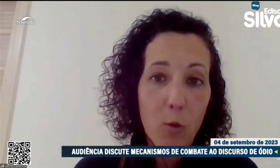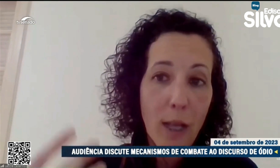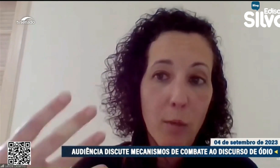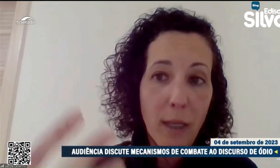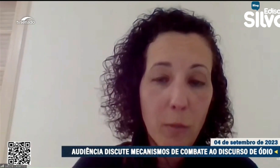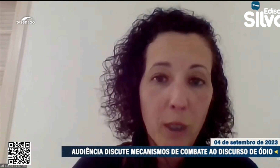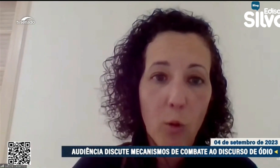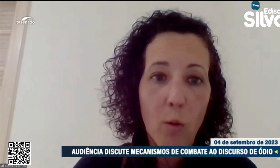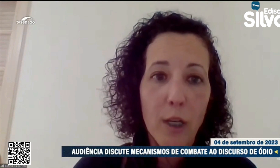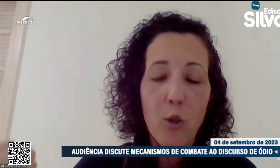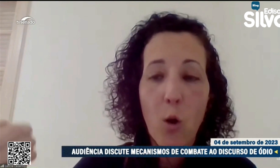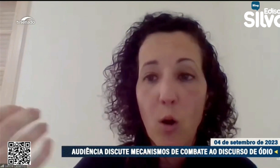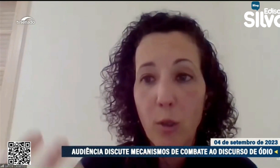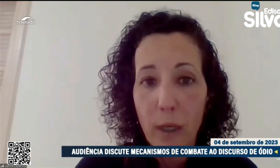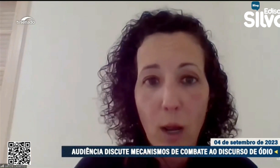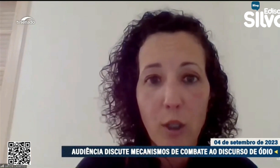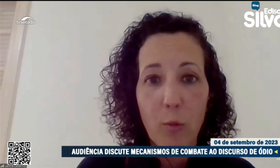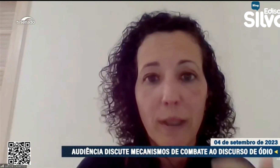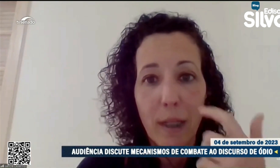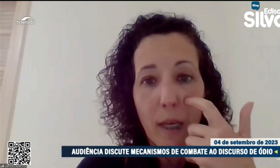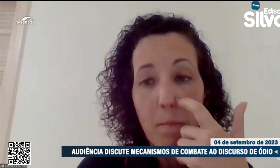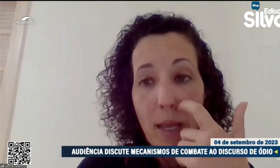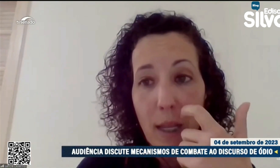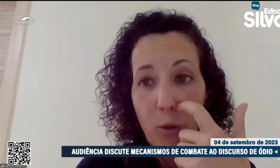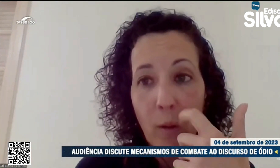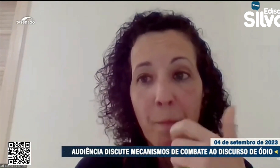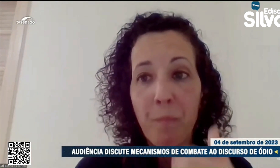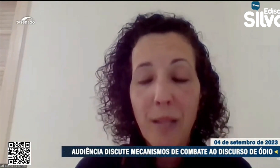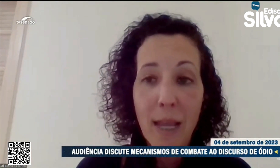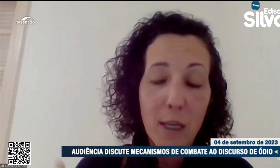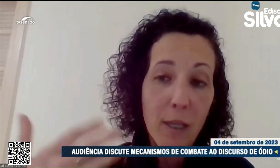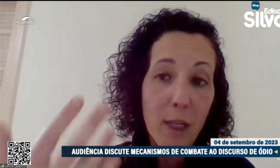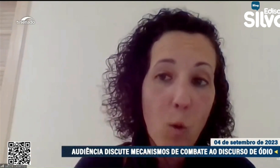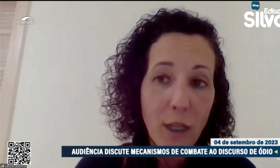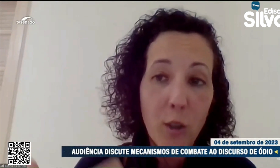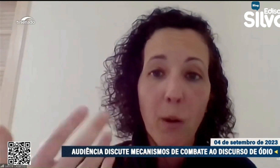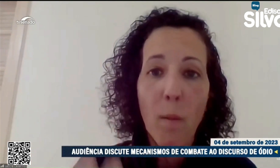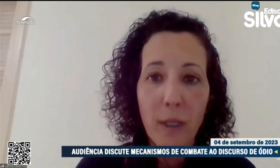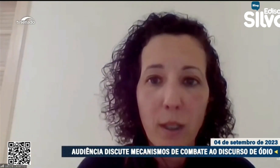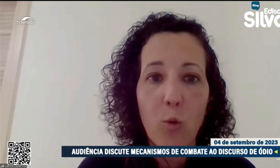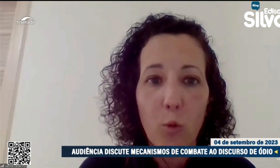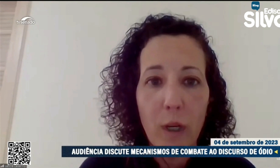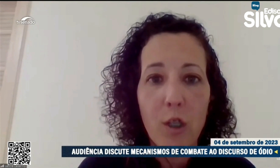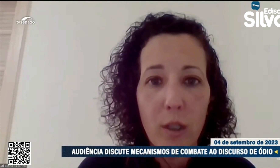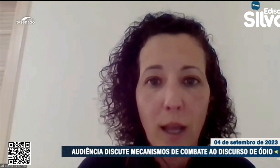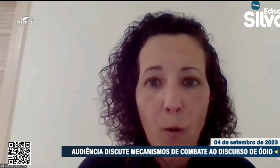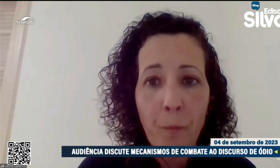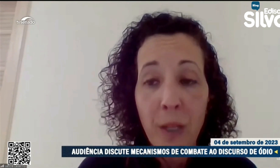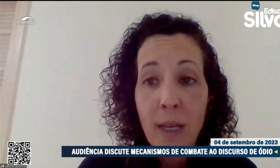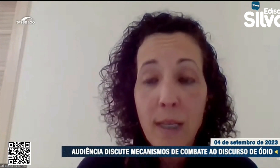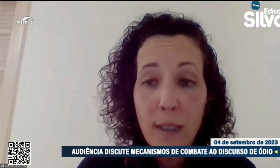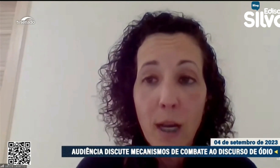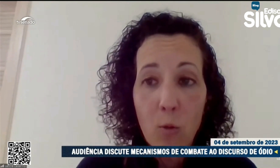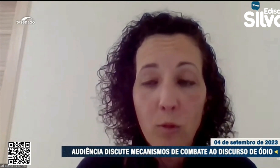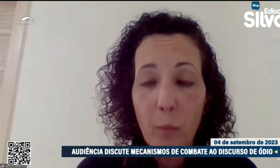passar por uma linguagem mais espiritual religiosa, uma linguagem de entretenimento, né? E linguagens próprias da cultura